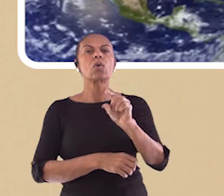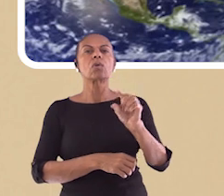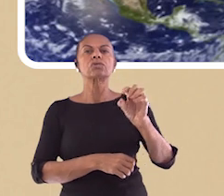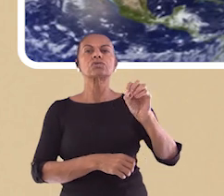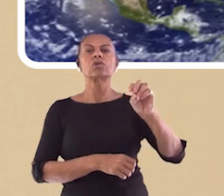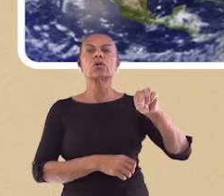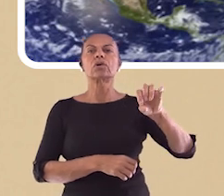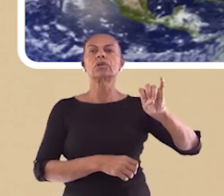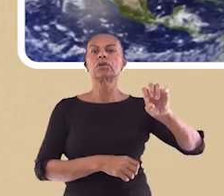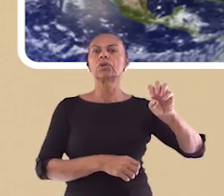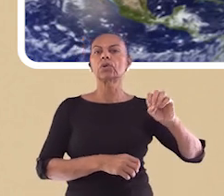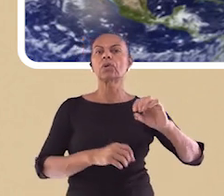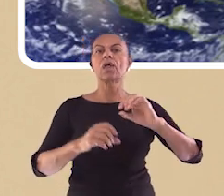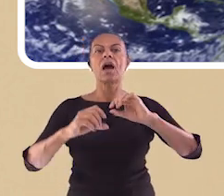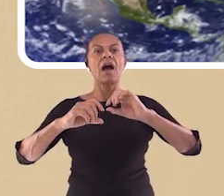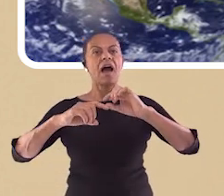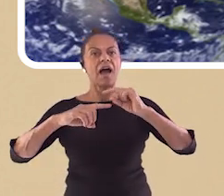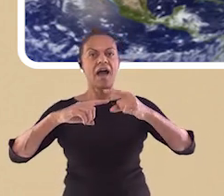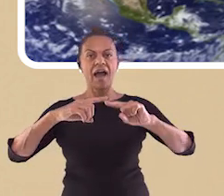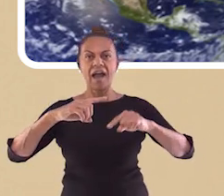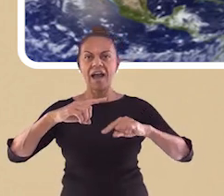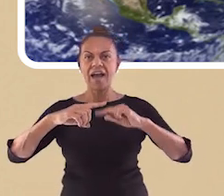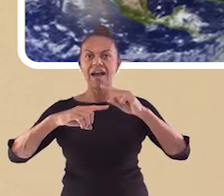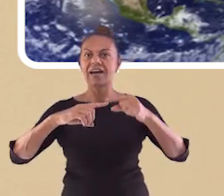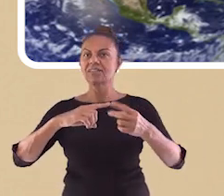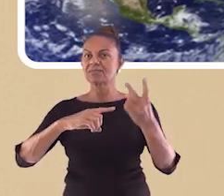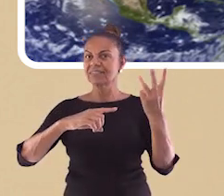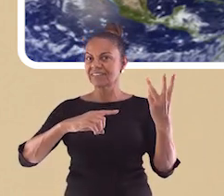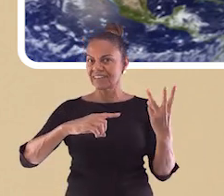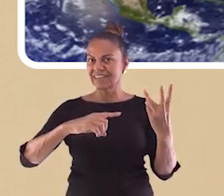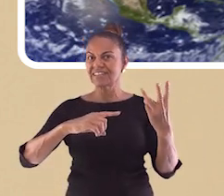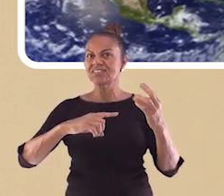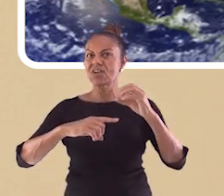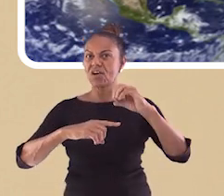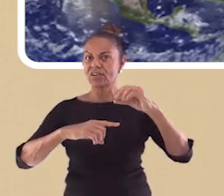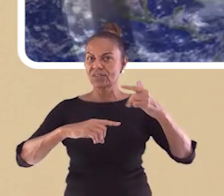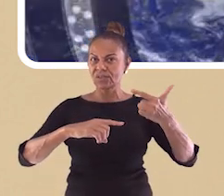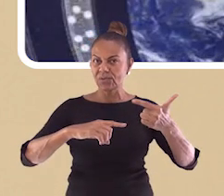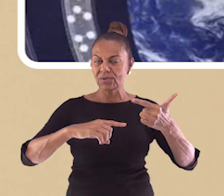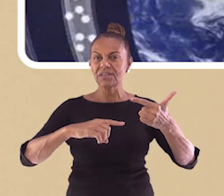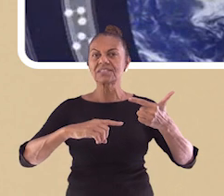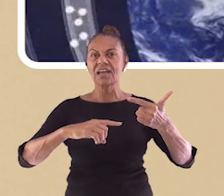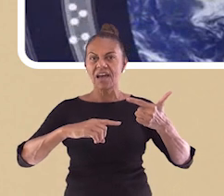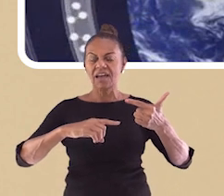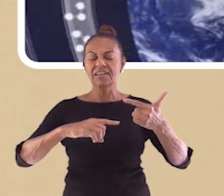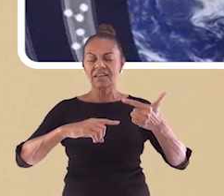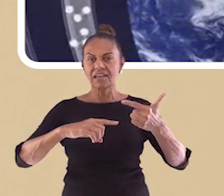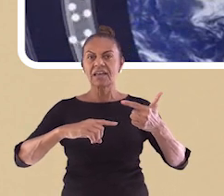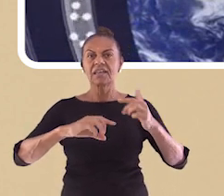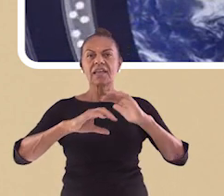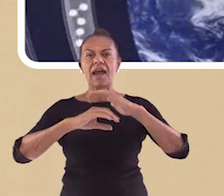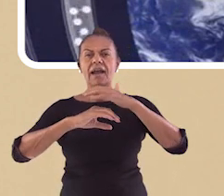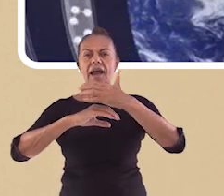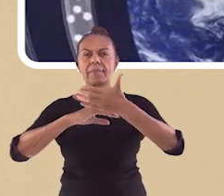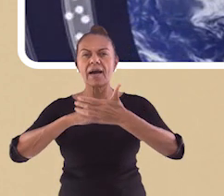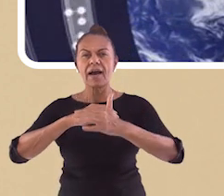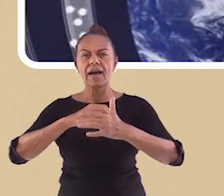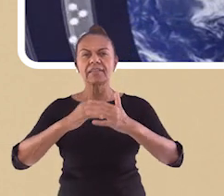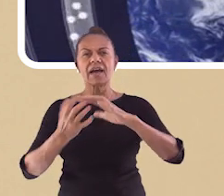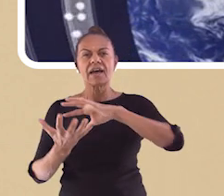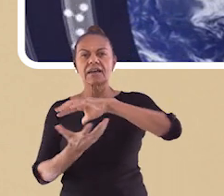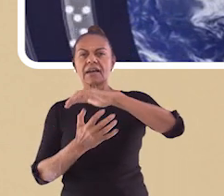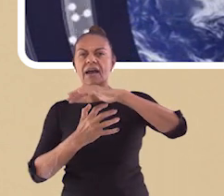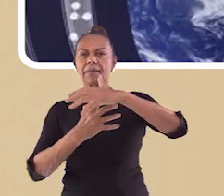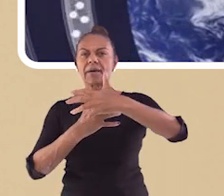ozônio. O ozônio é um gás formado por 3 átomos de oxigênio. Ele é encontrado em maior concentração na